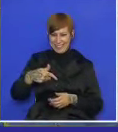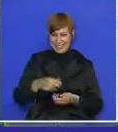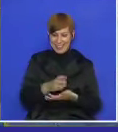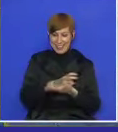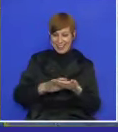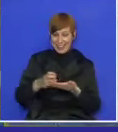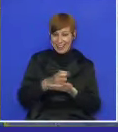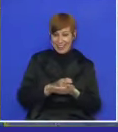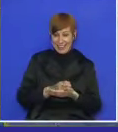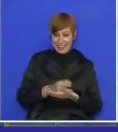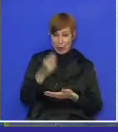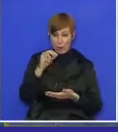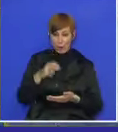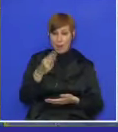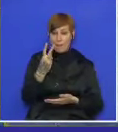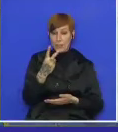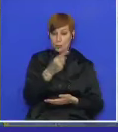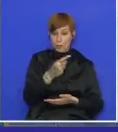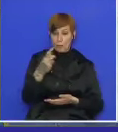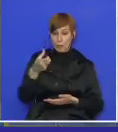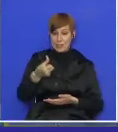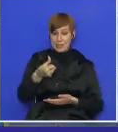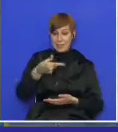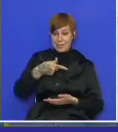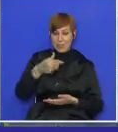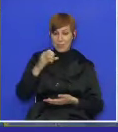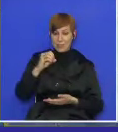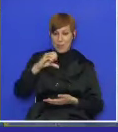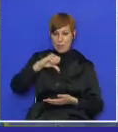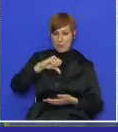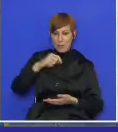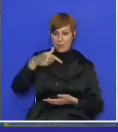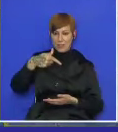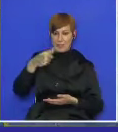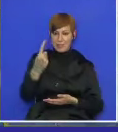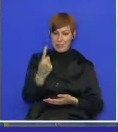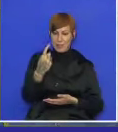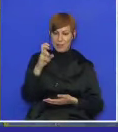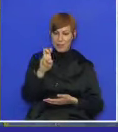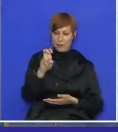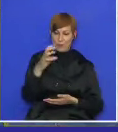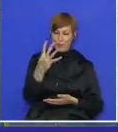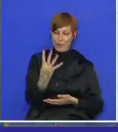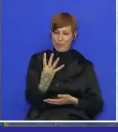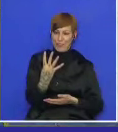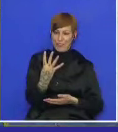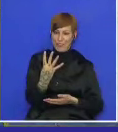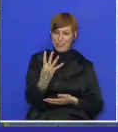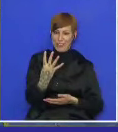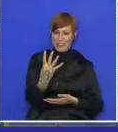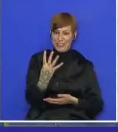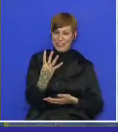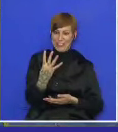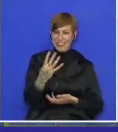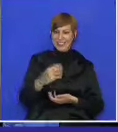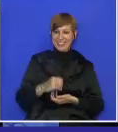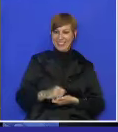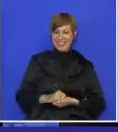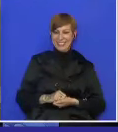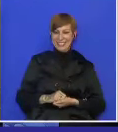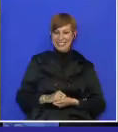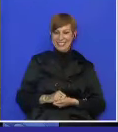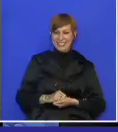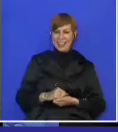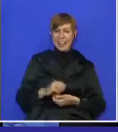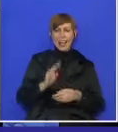5.667 da quina. Confira comigo. 21, 67, 09, 71 e